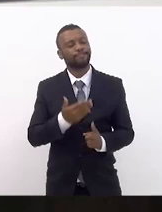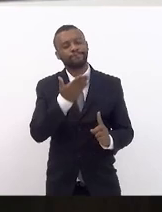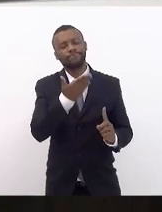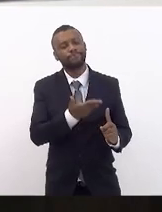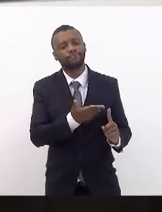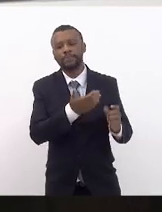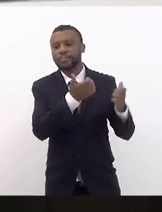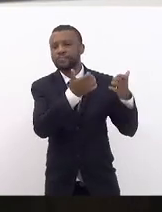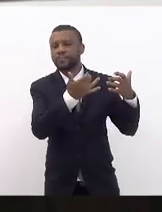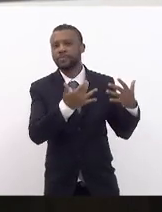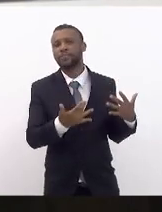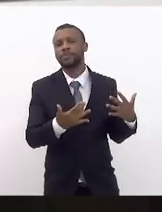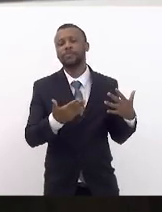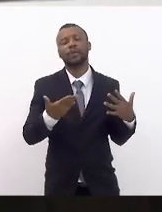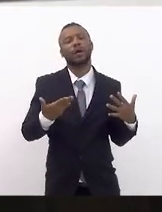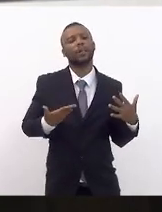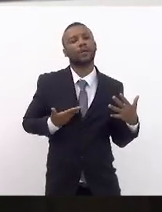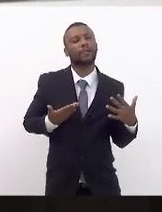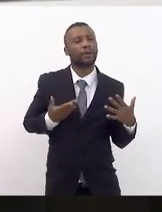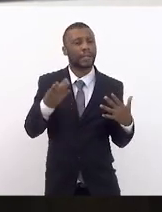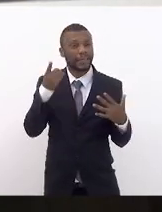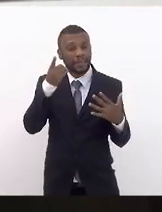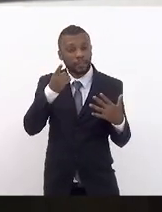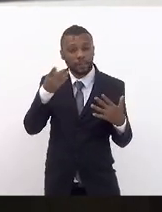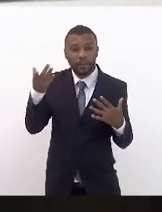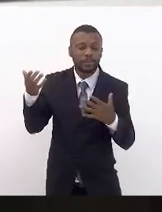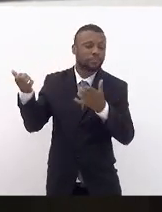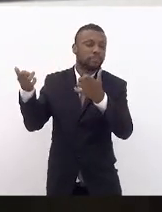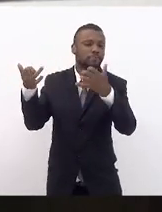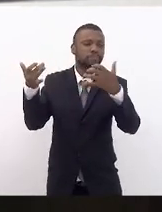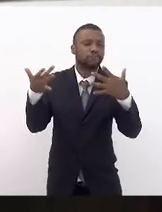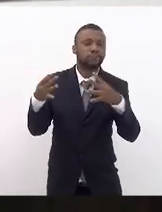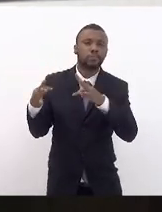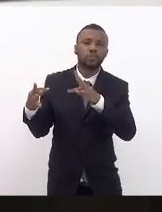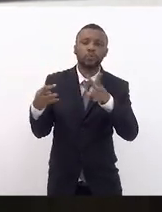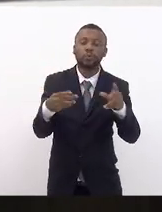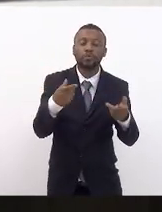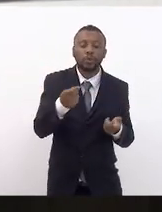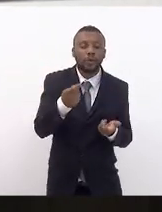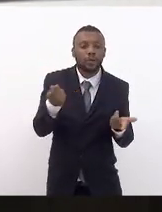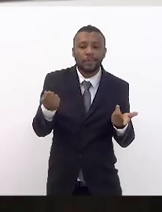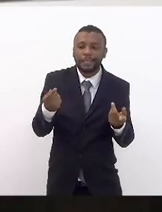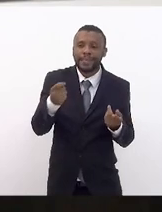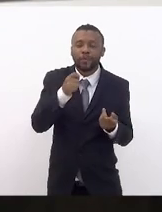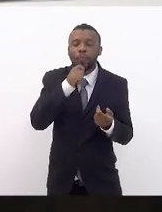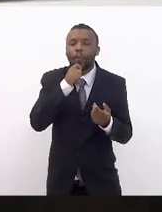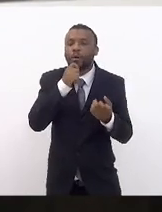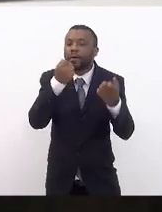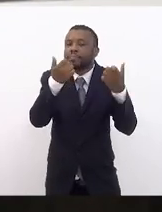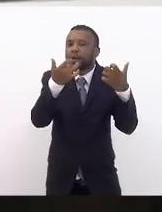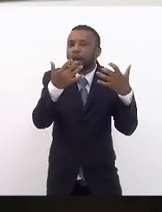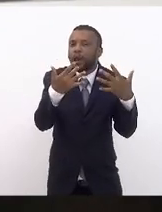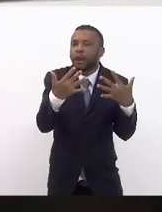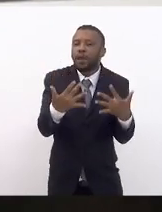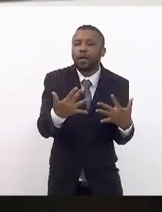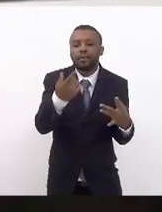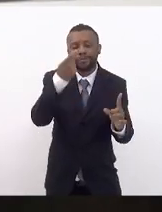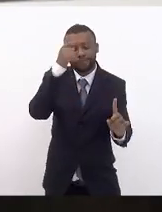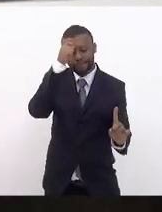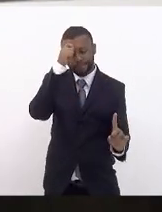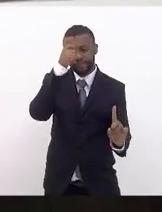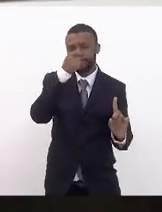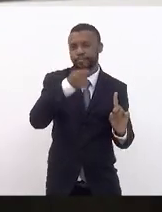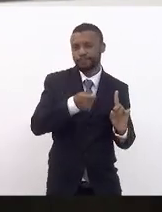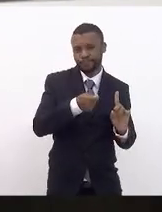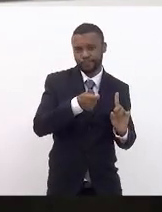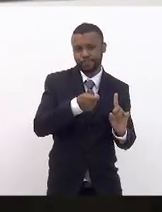querida deputada já disse tudo, não tenho mais palavras para tecer em sua homenagem.